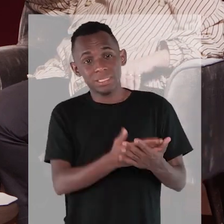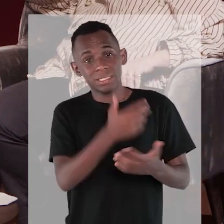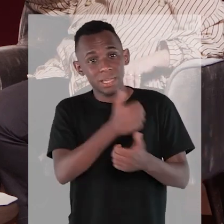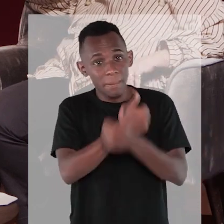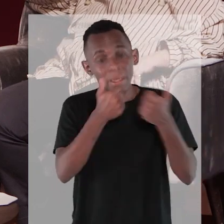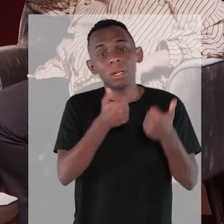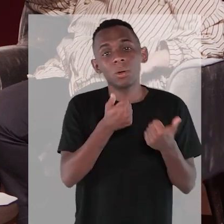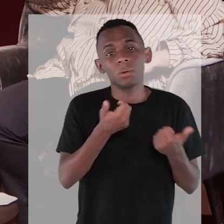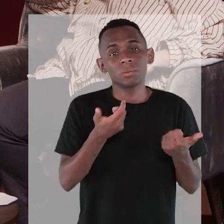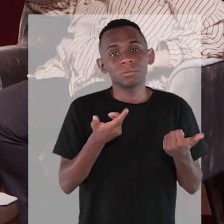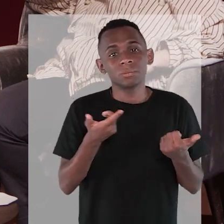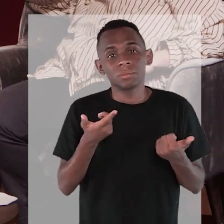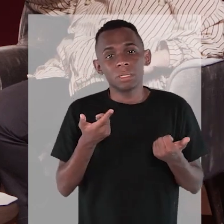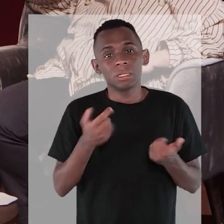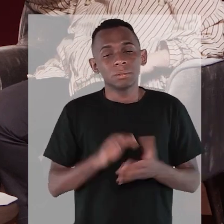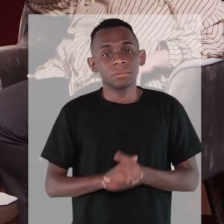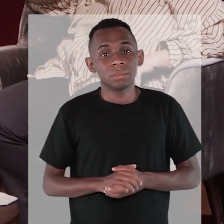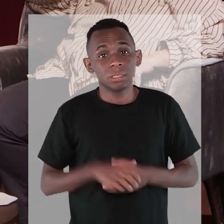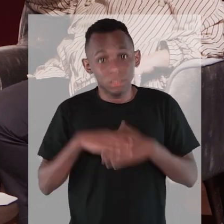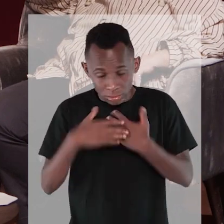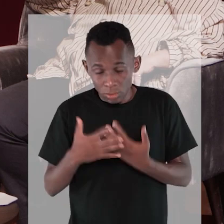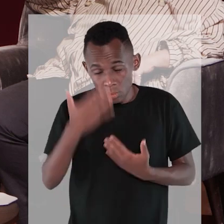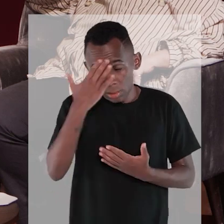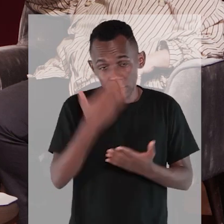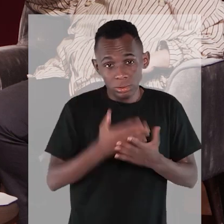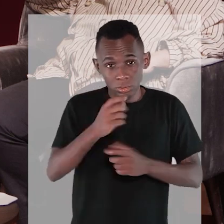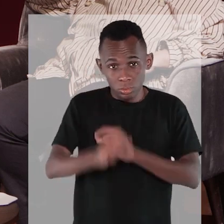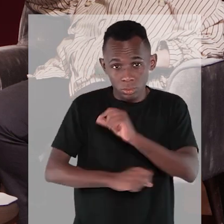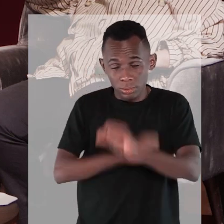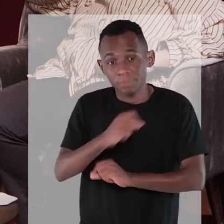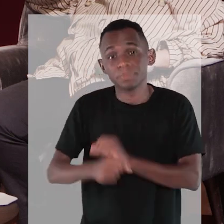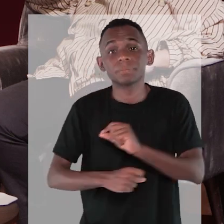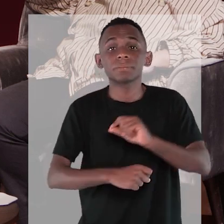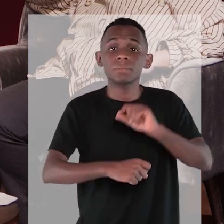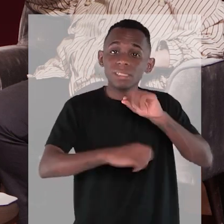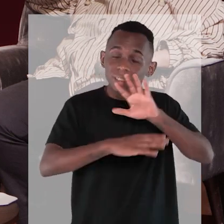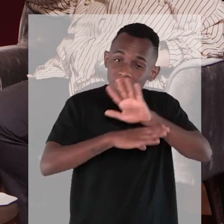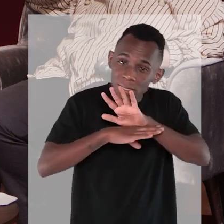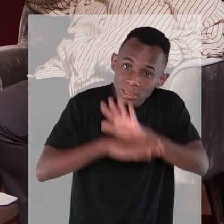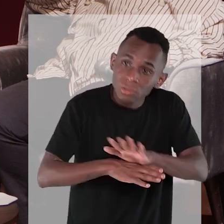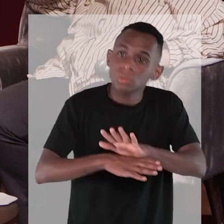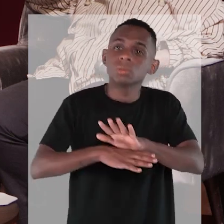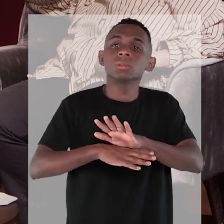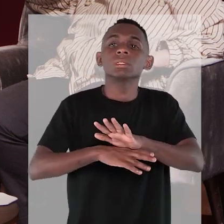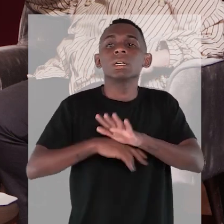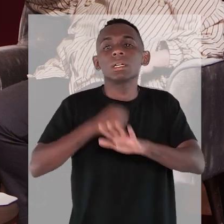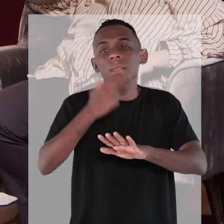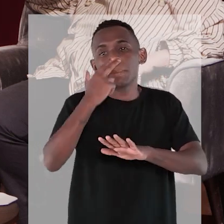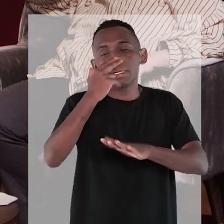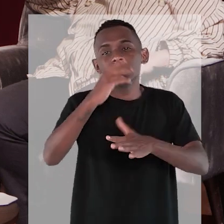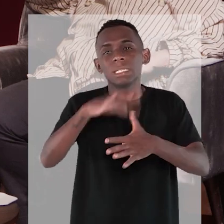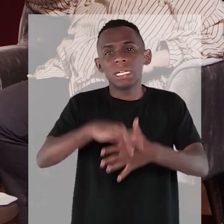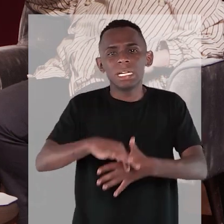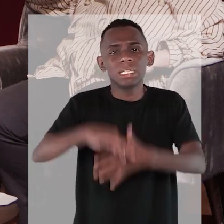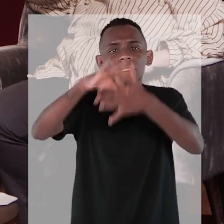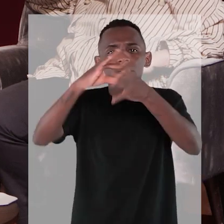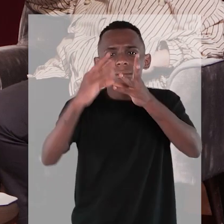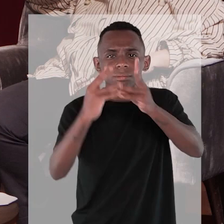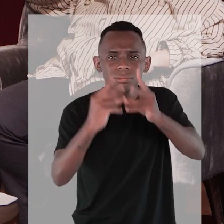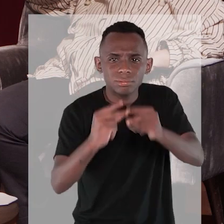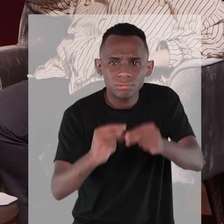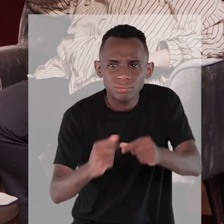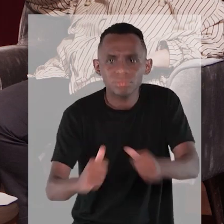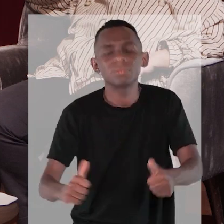pesquisa o tema. E eu acho que isso contribui muito, essa abolição da autoridade, essa destruição das